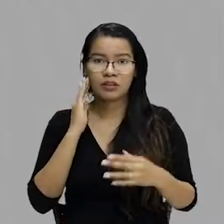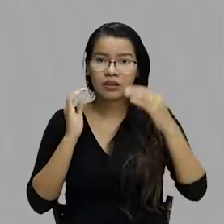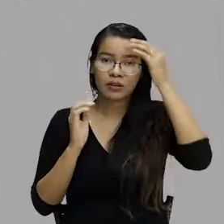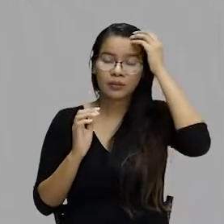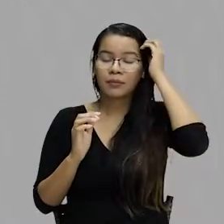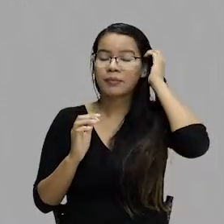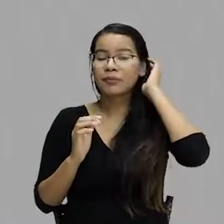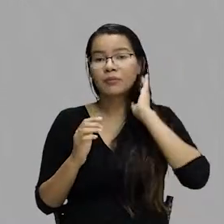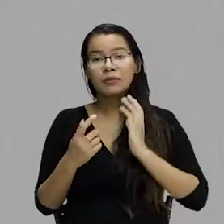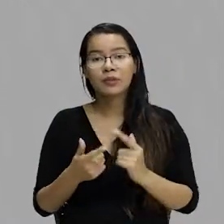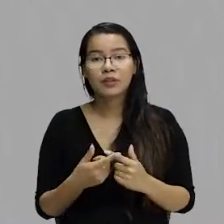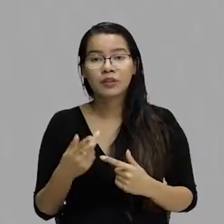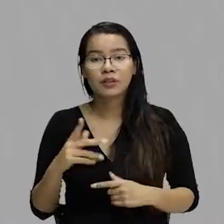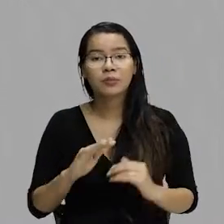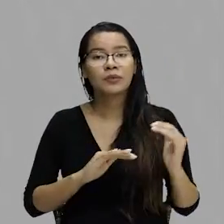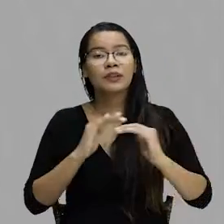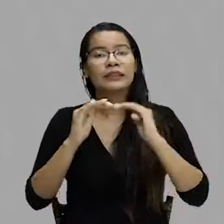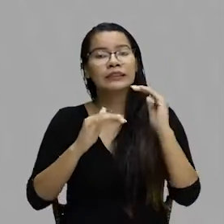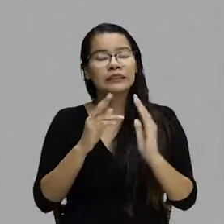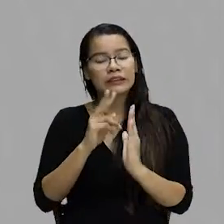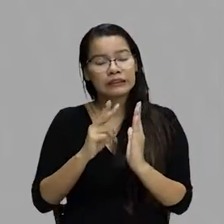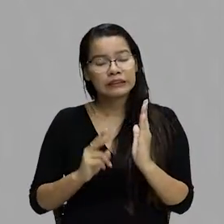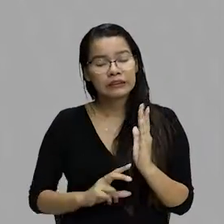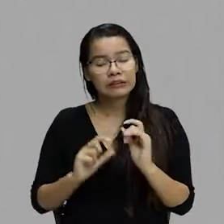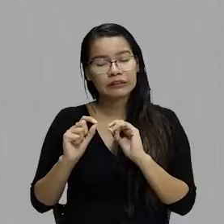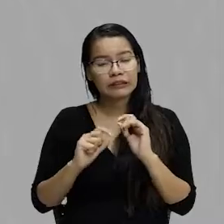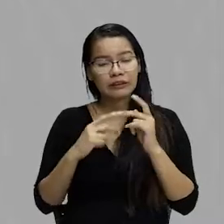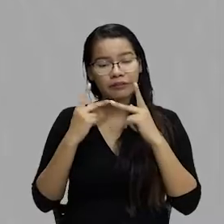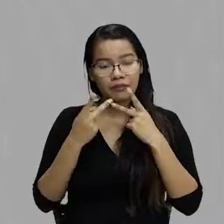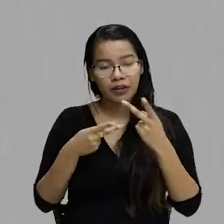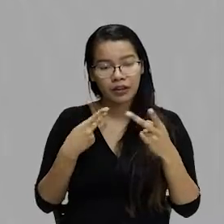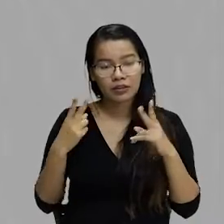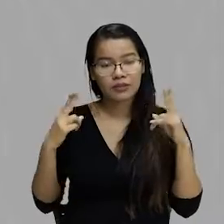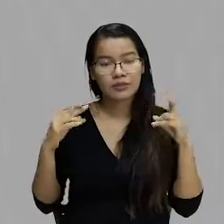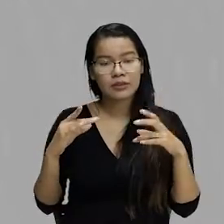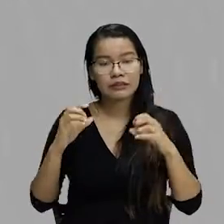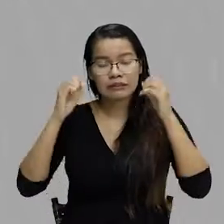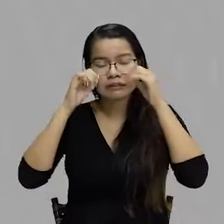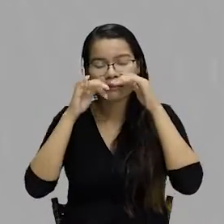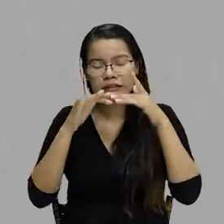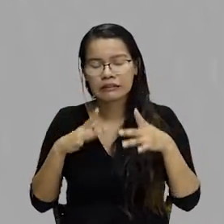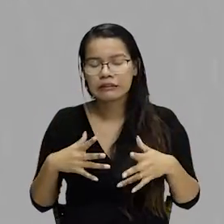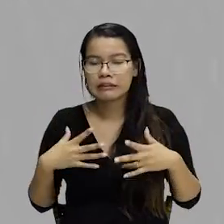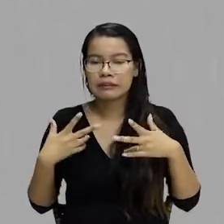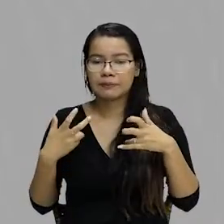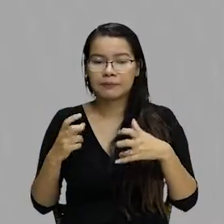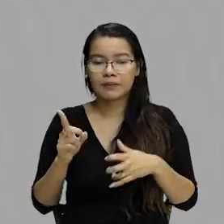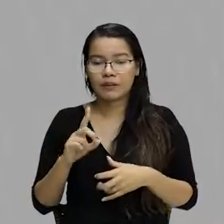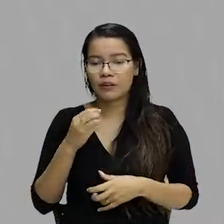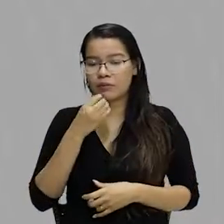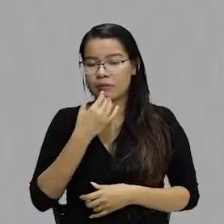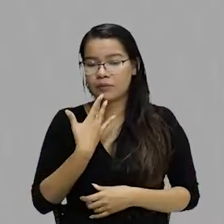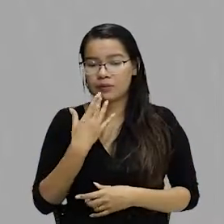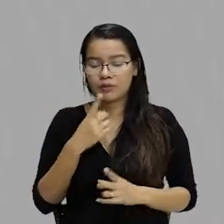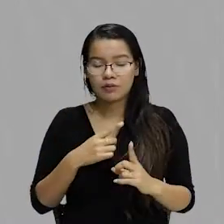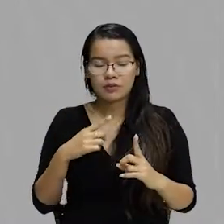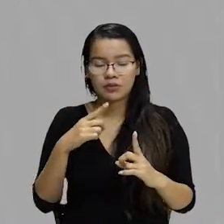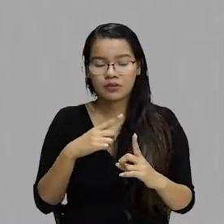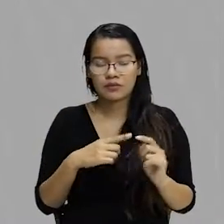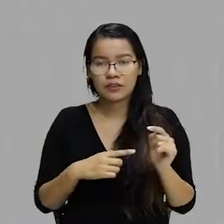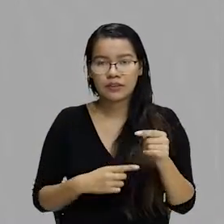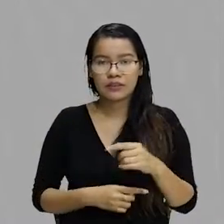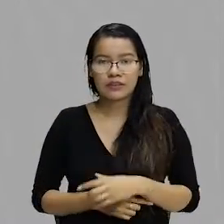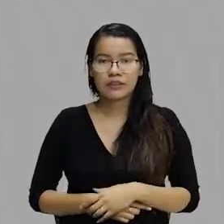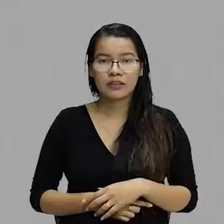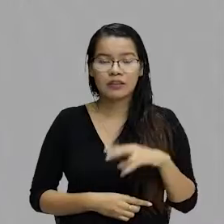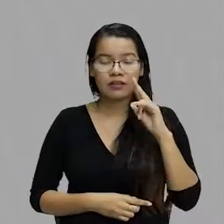de leitura, né, no que trata da dramaturgia, para a identificação, ainda não é o suficiente. E o objetivo é esse,